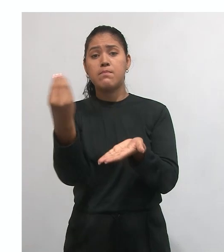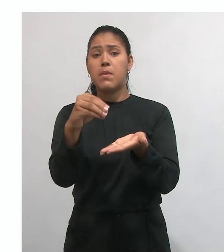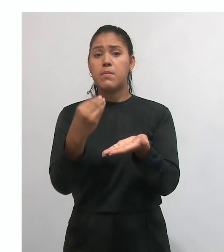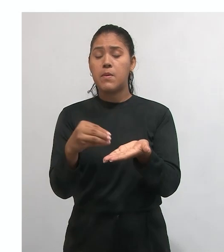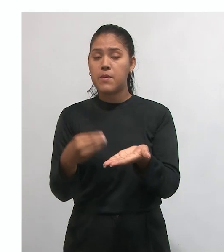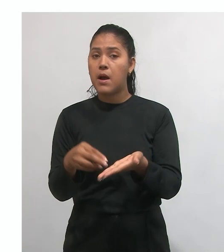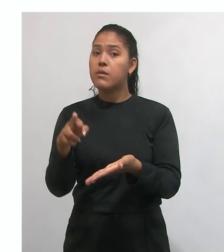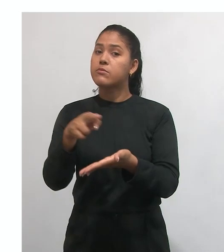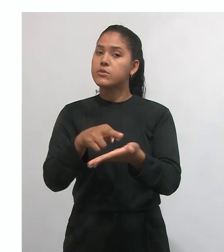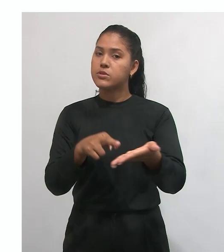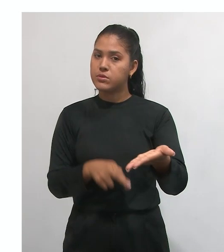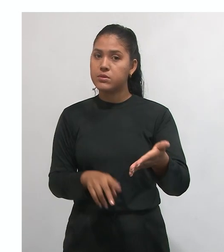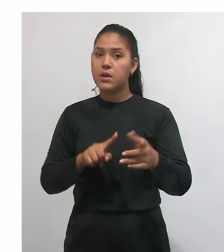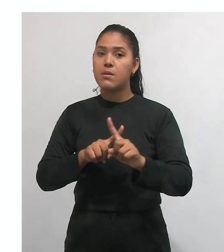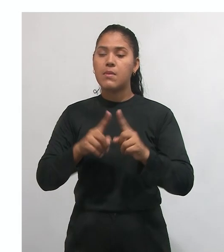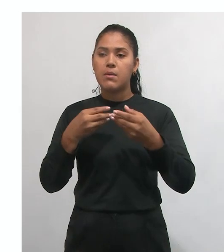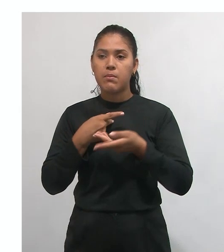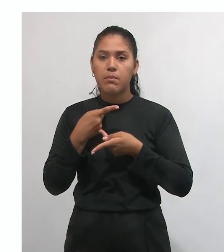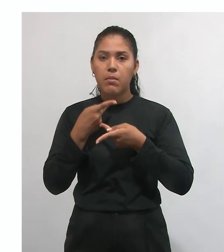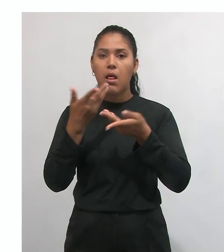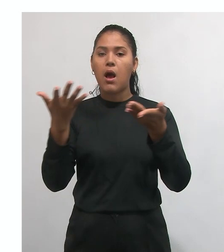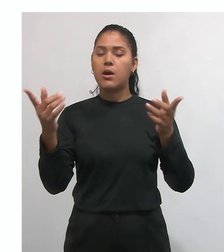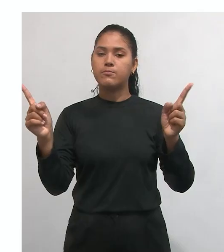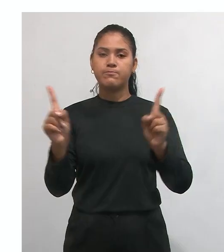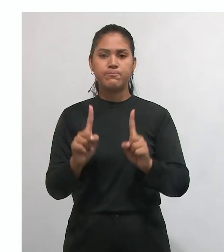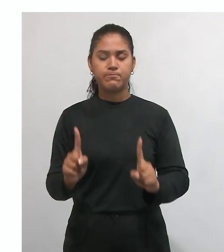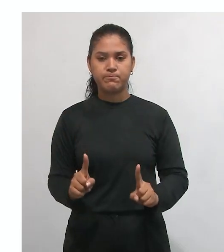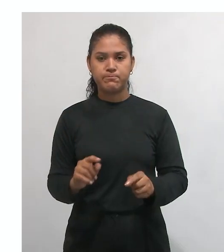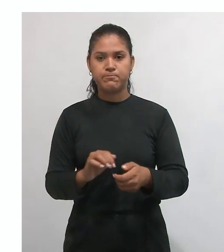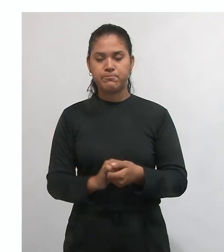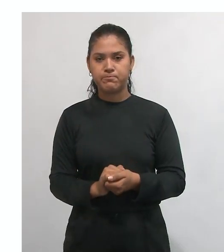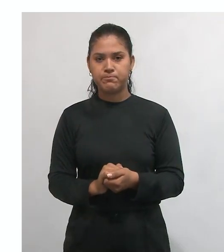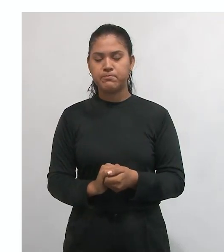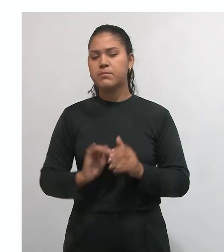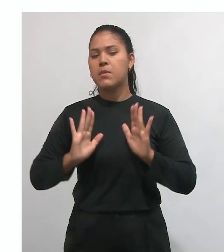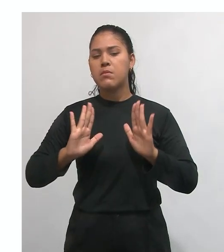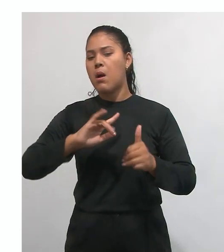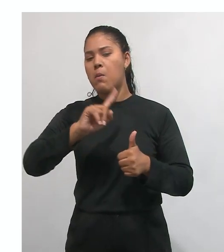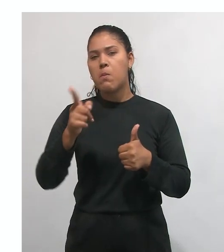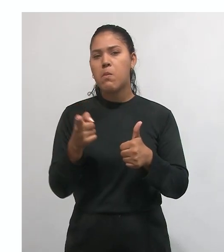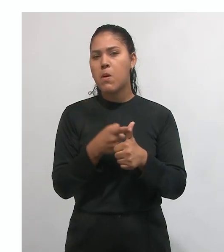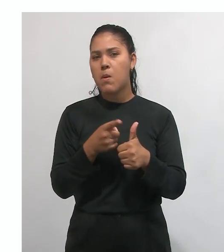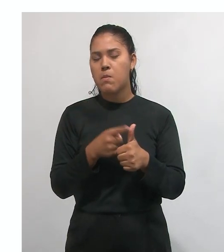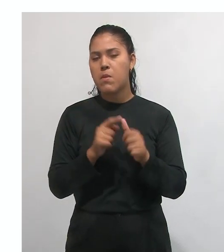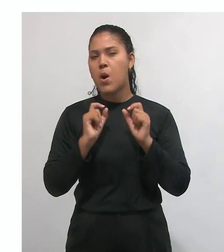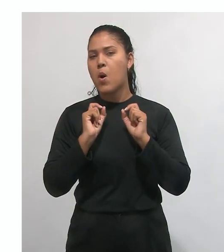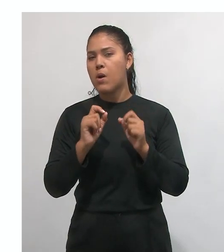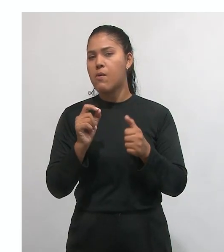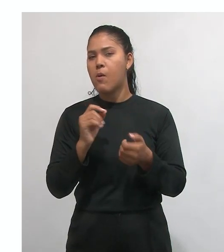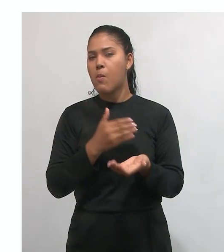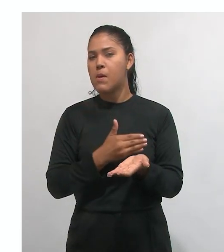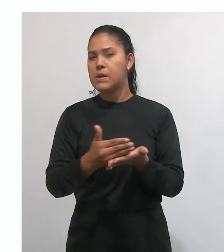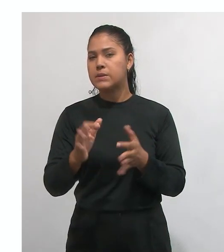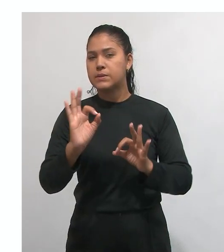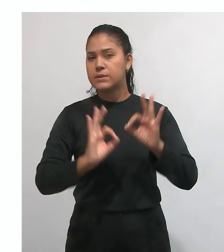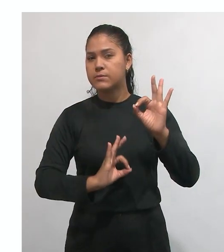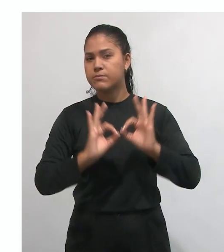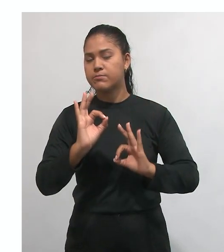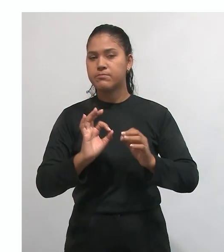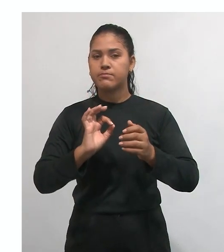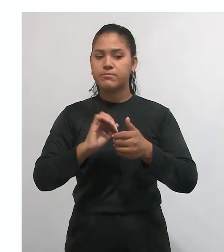em narrativas do relatório. E o primeiro passo que vocês vão fazer para começar essa etapa